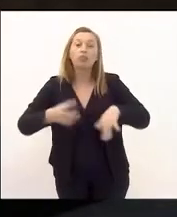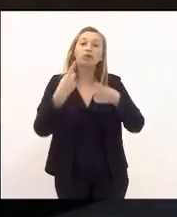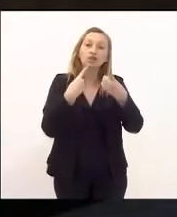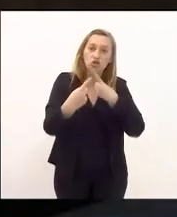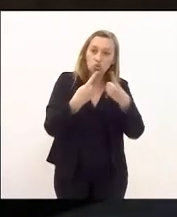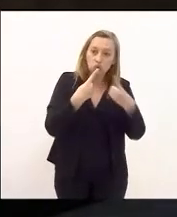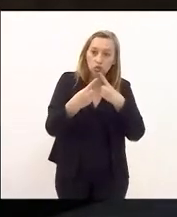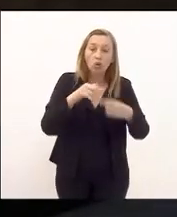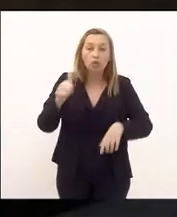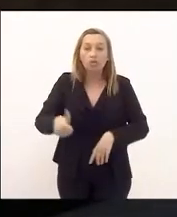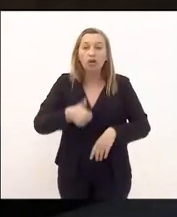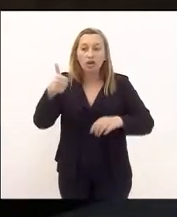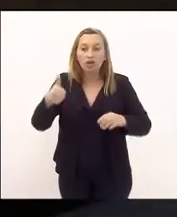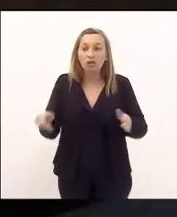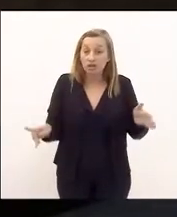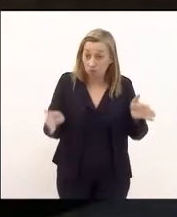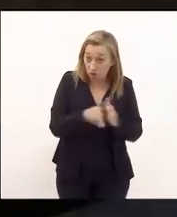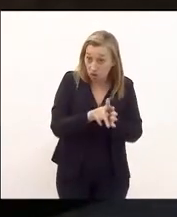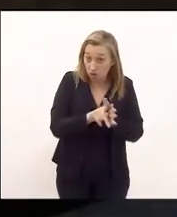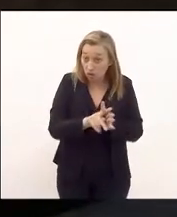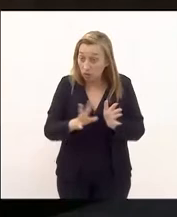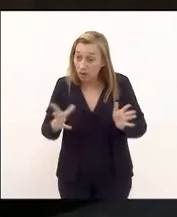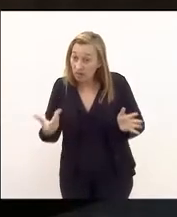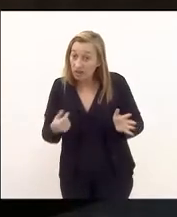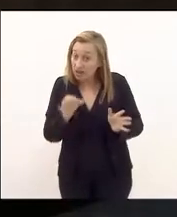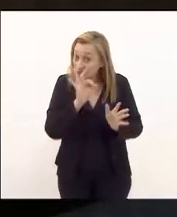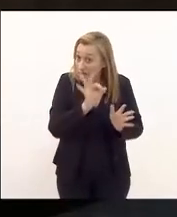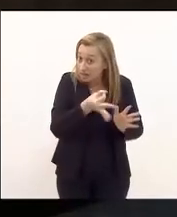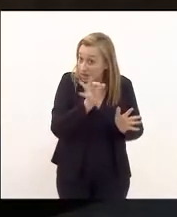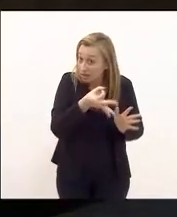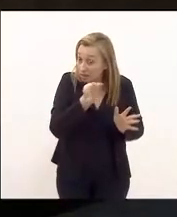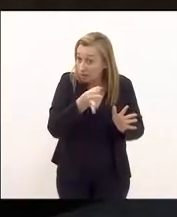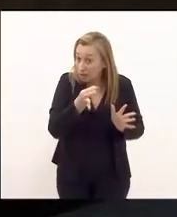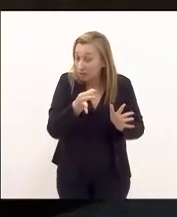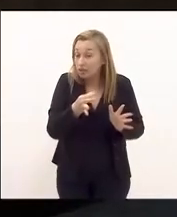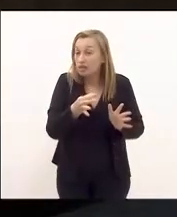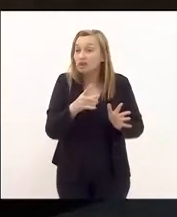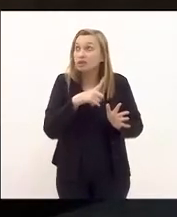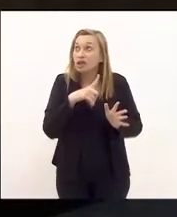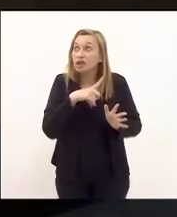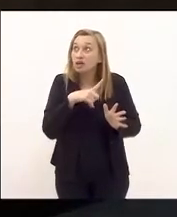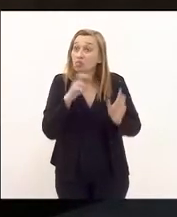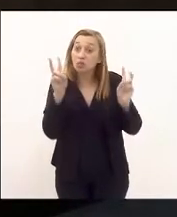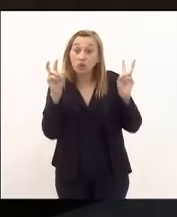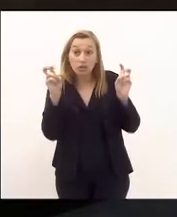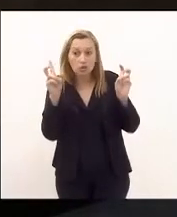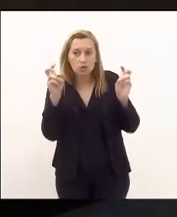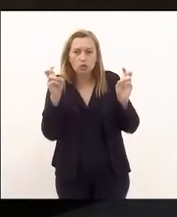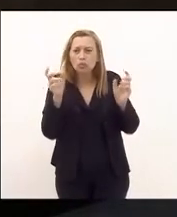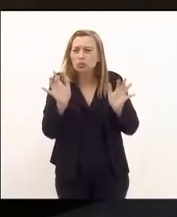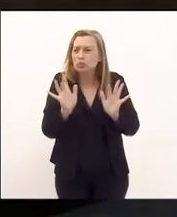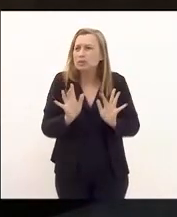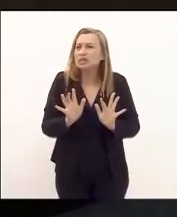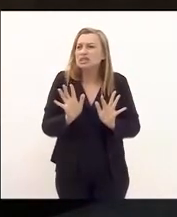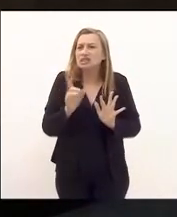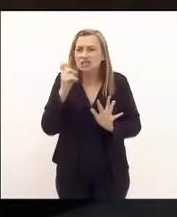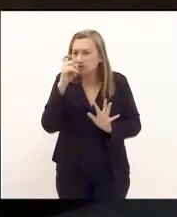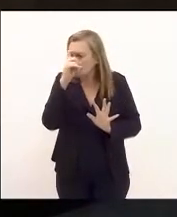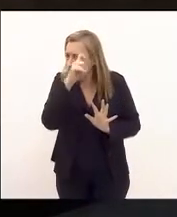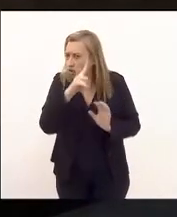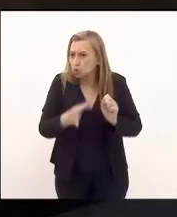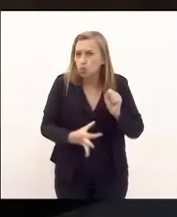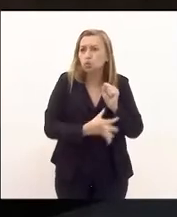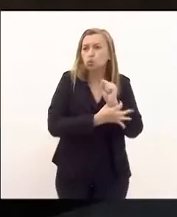discutir melhor esse projeto e qualificar, afinal de contas, a gente tem aí uma situação muito delicada na